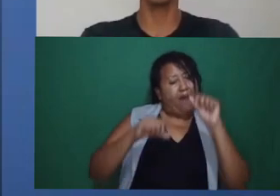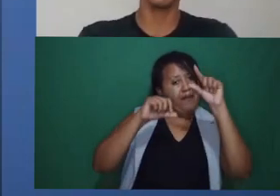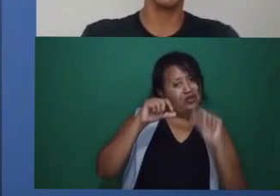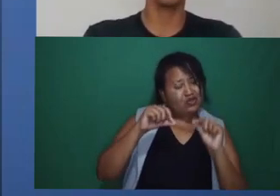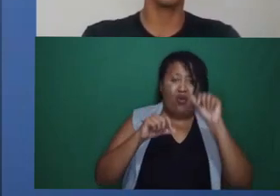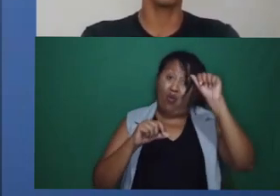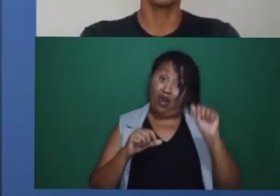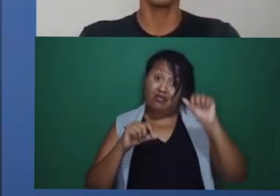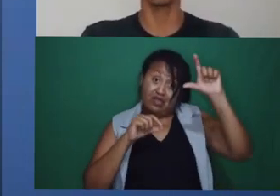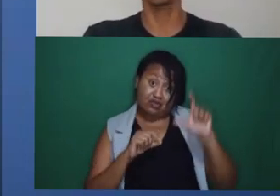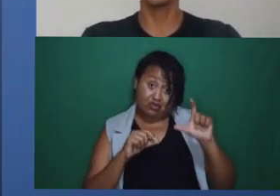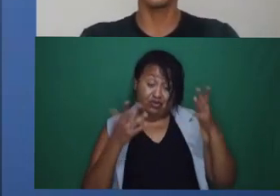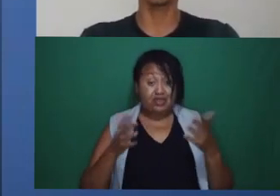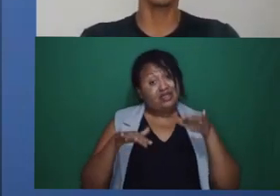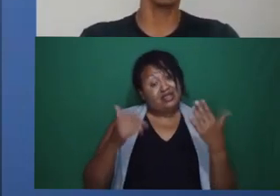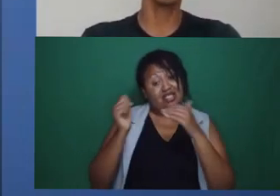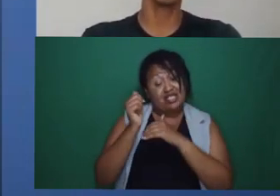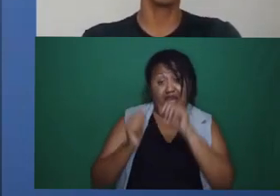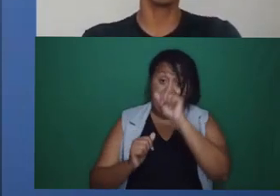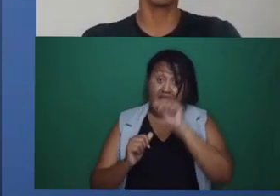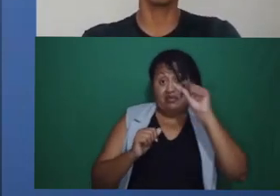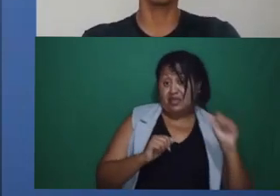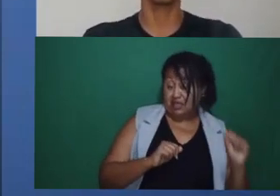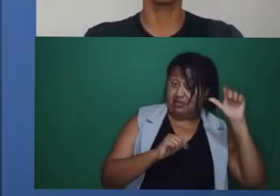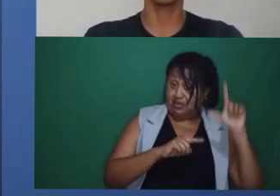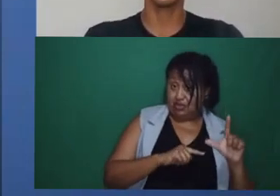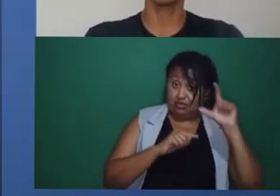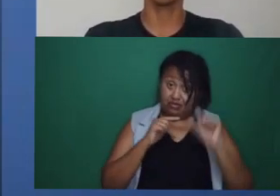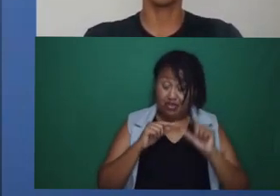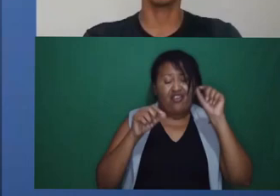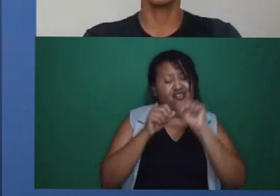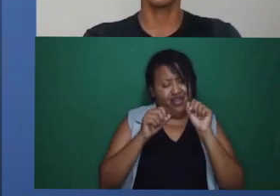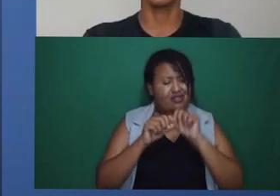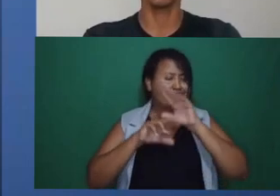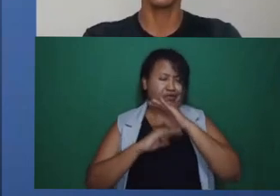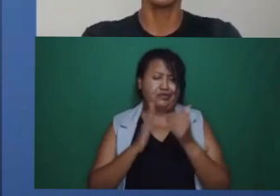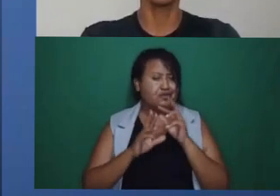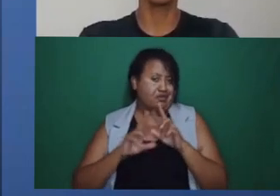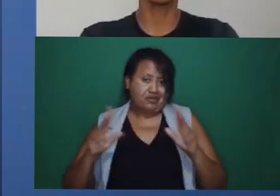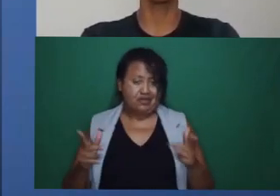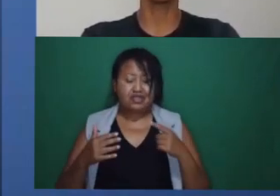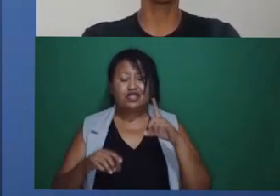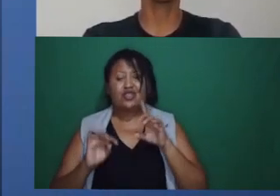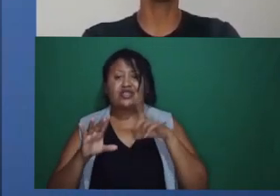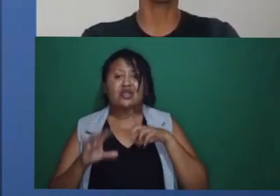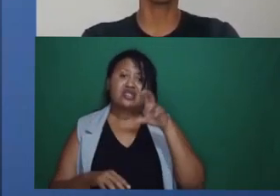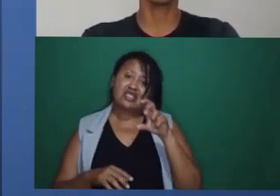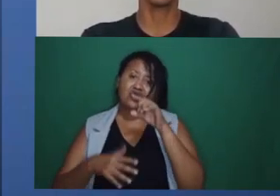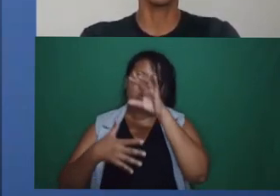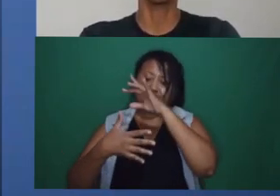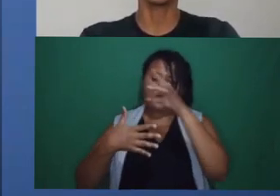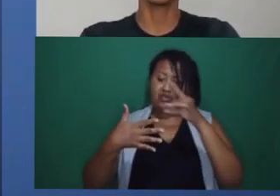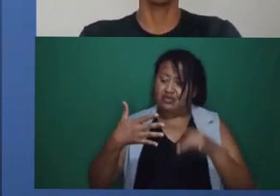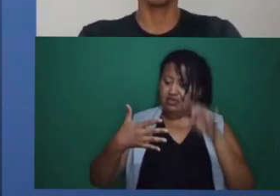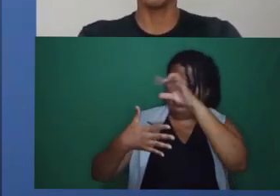ou um a maiúsculo e nem senhas lá minúsculo a maiúsculo eles fazem toda a diferença Então eu só tenho cinco opções